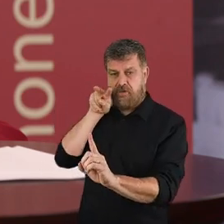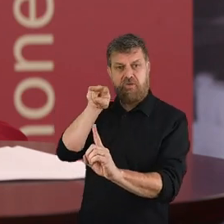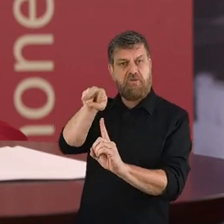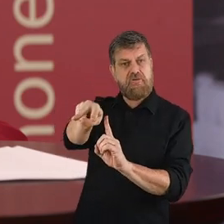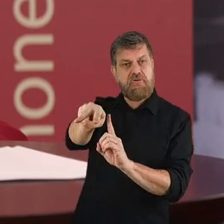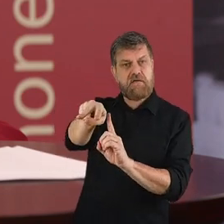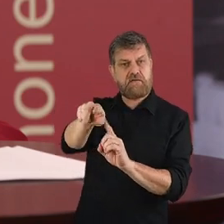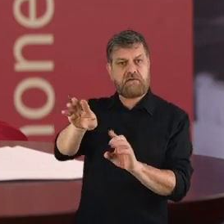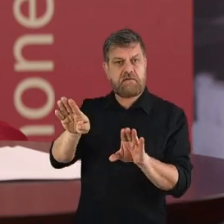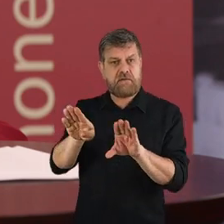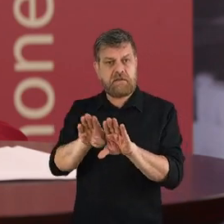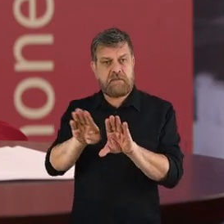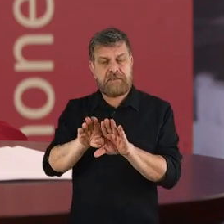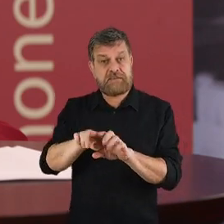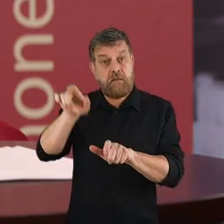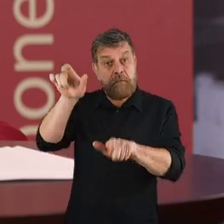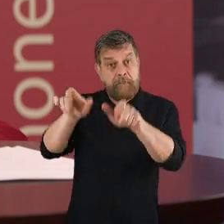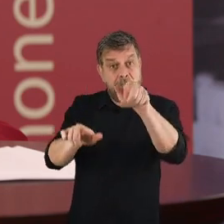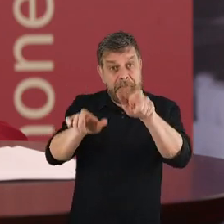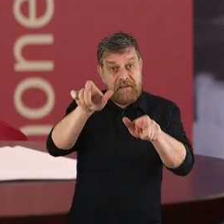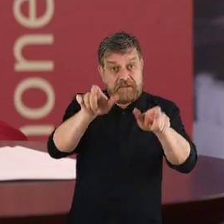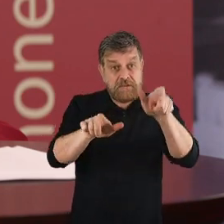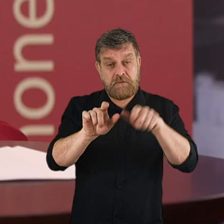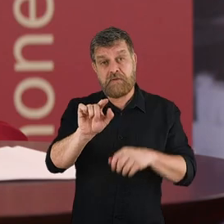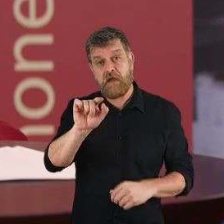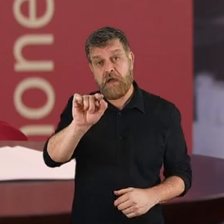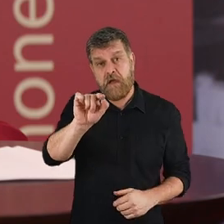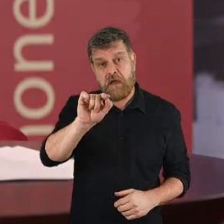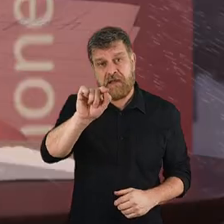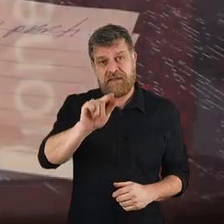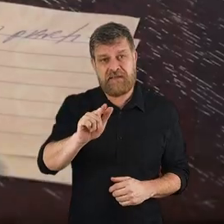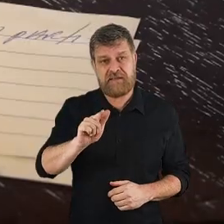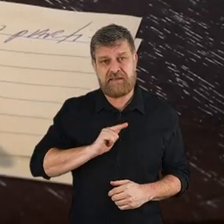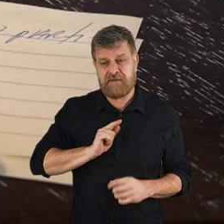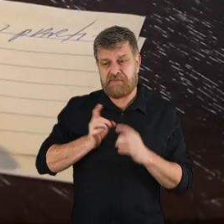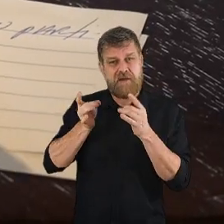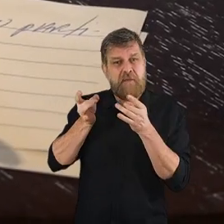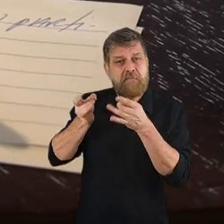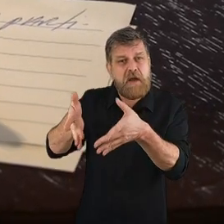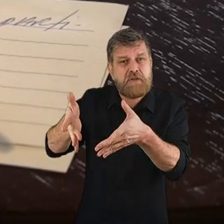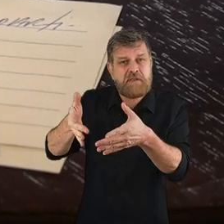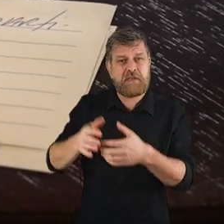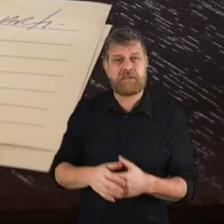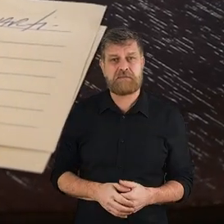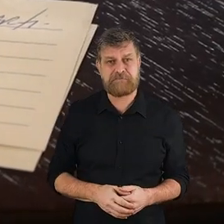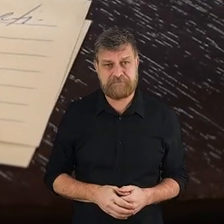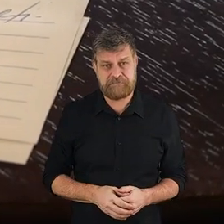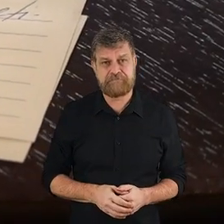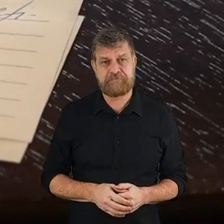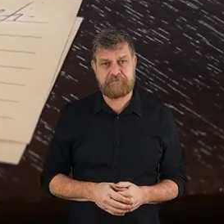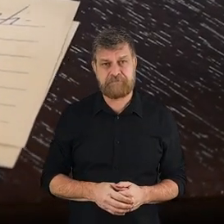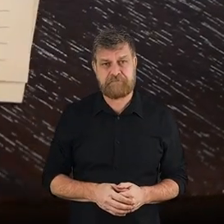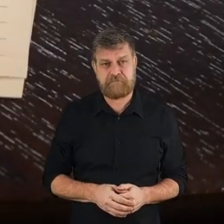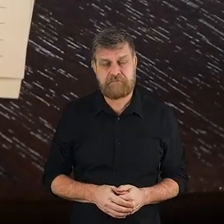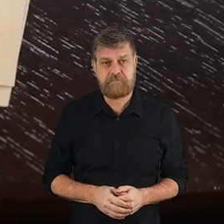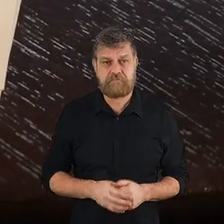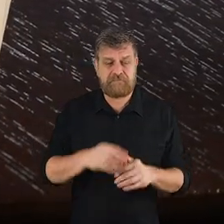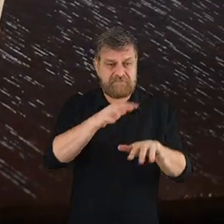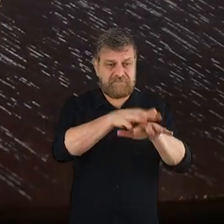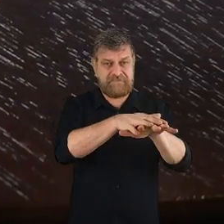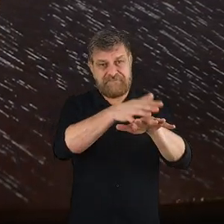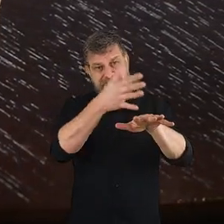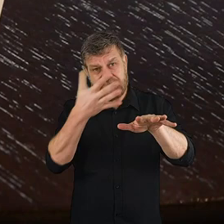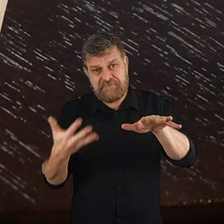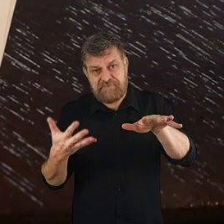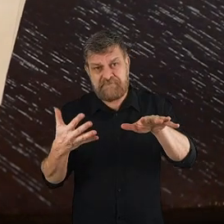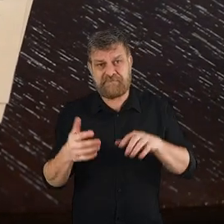não tem. Então, são pessoas que estão jogadas, né? Enfim, estão fora de